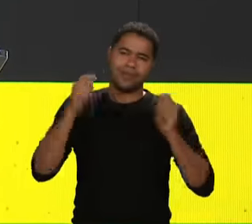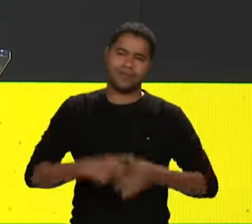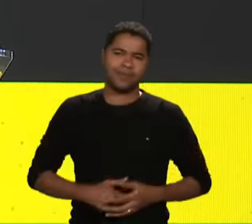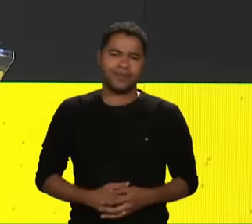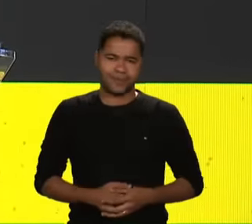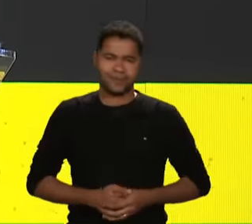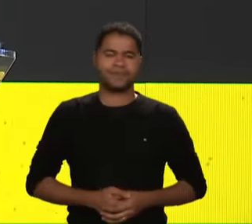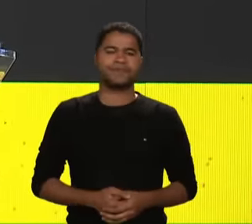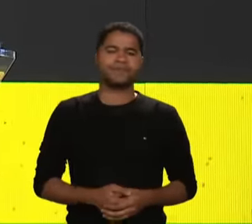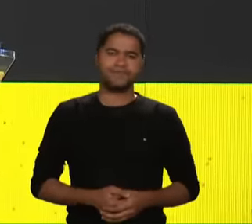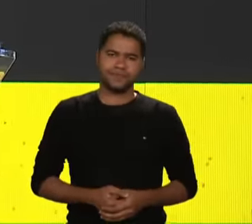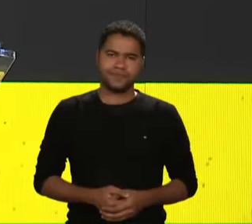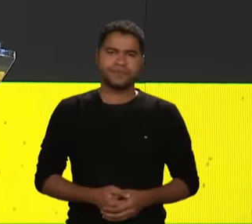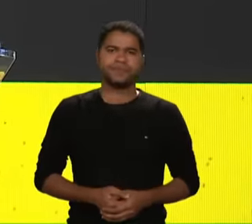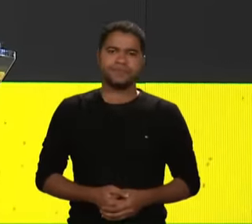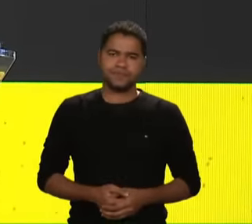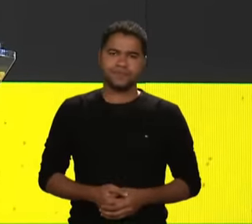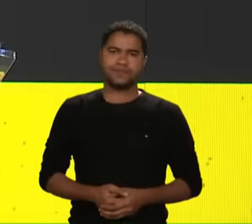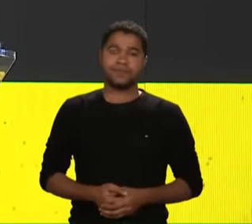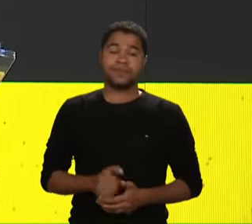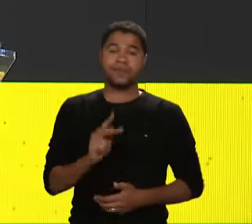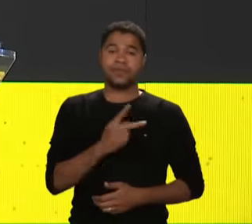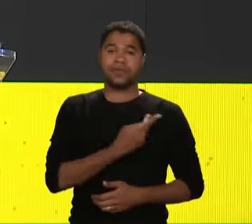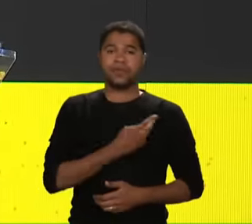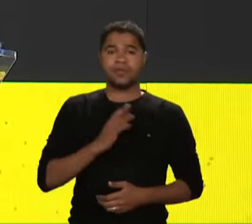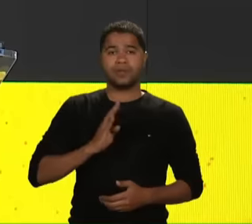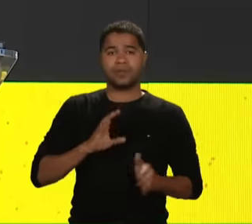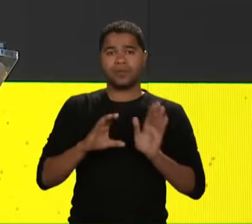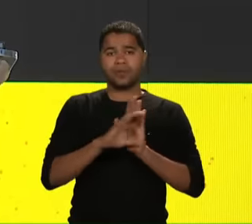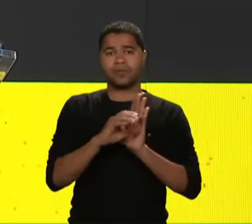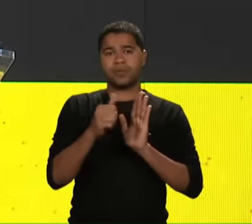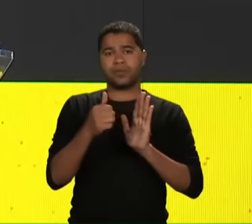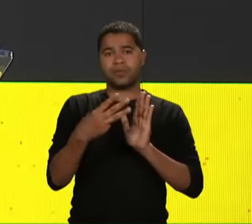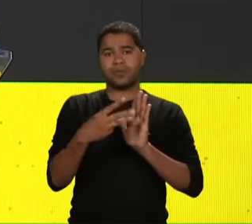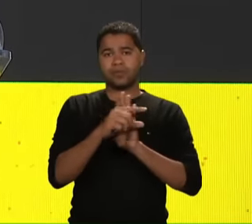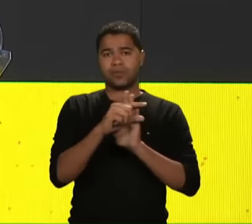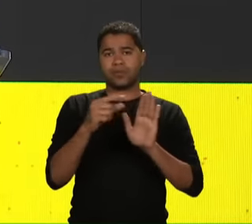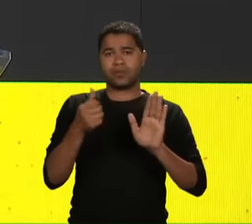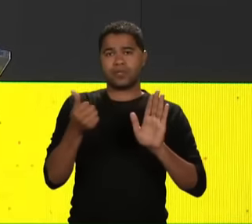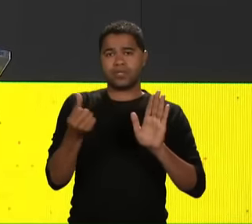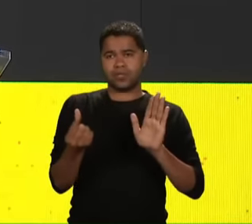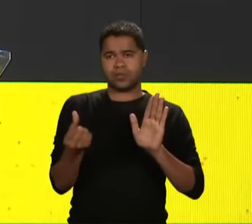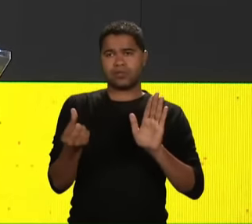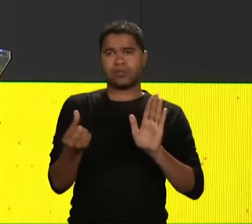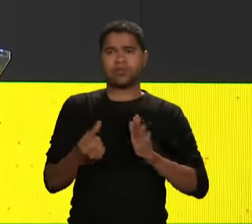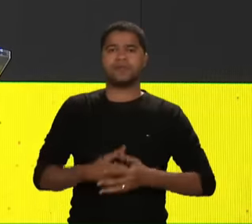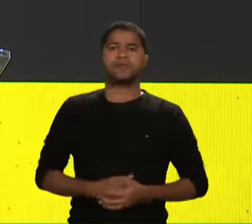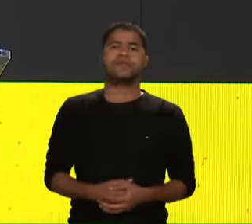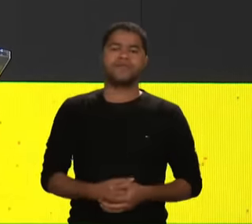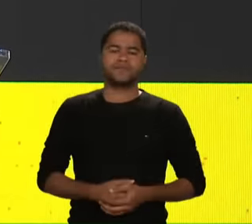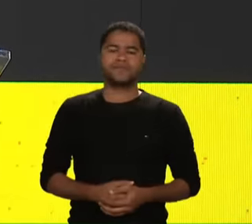agradar a Deus. Em Hebreus 13, o verso 16.